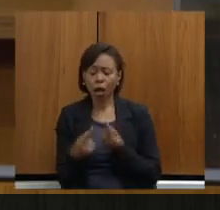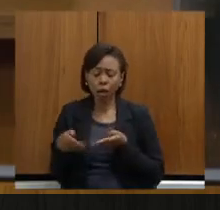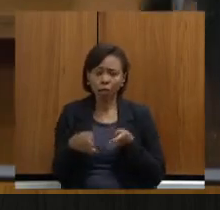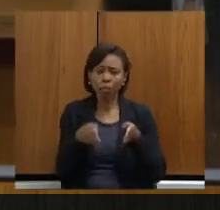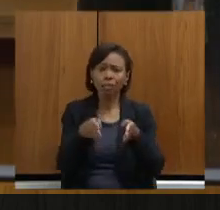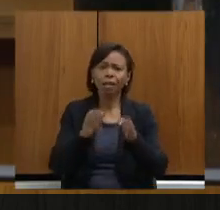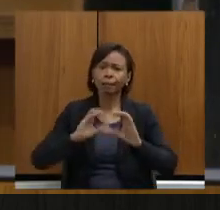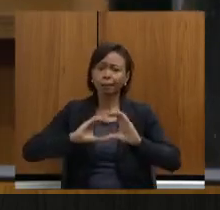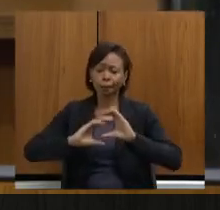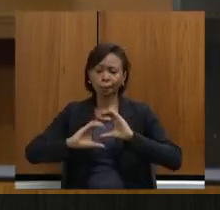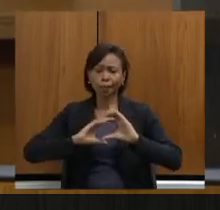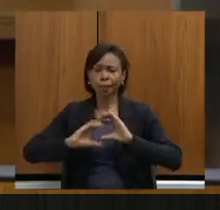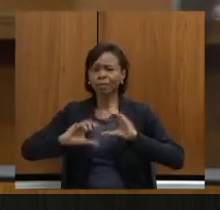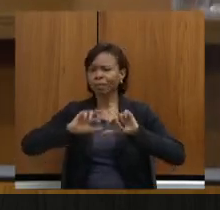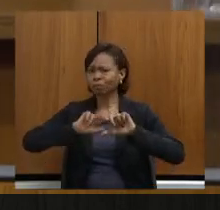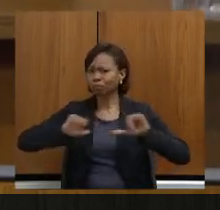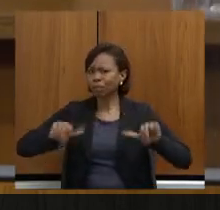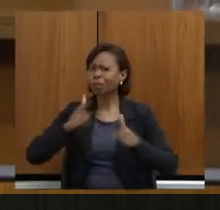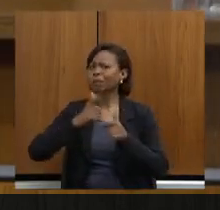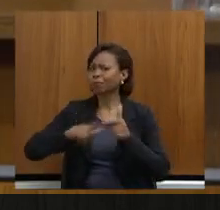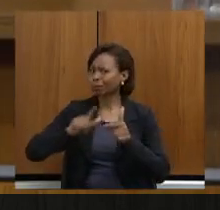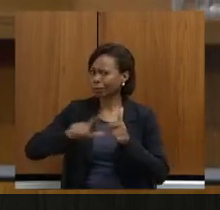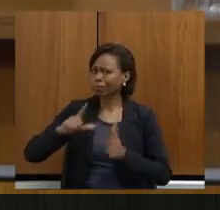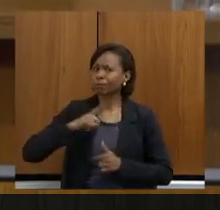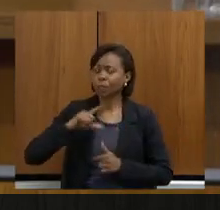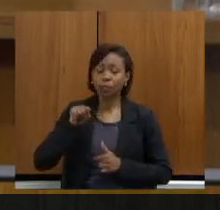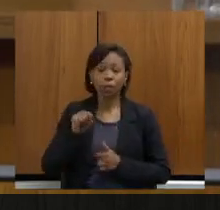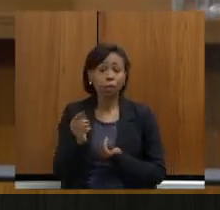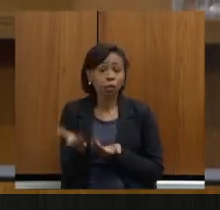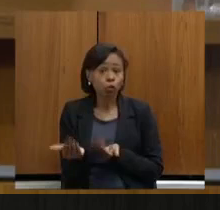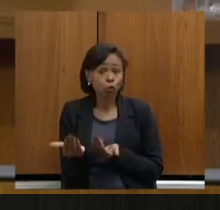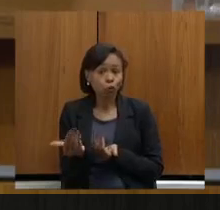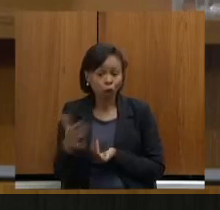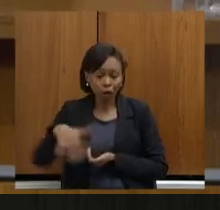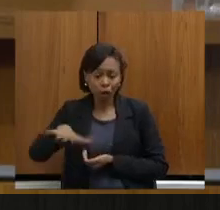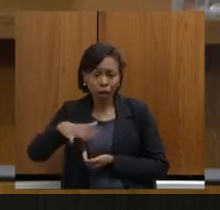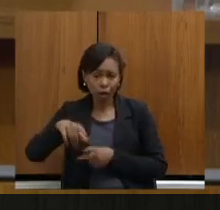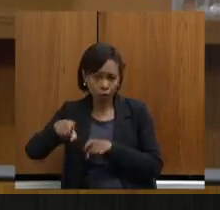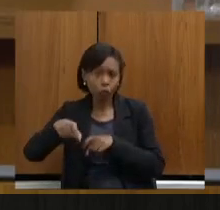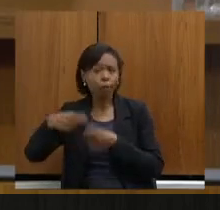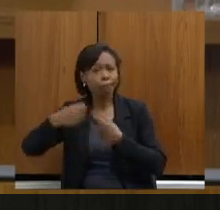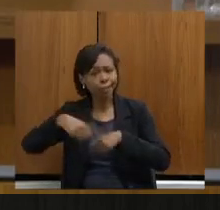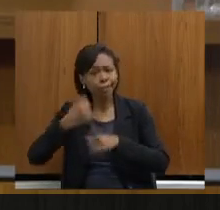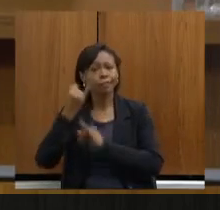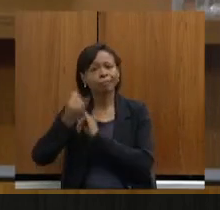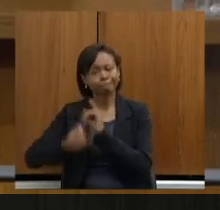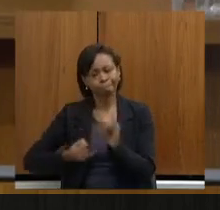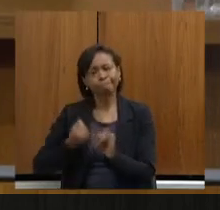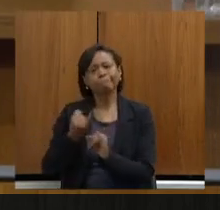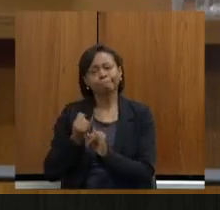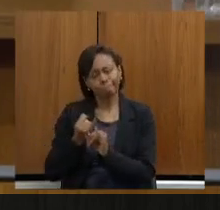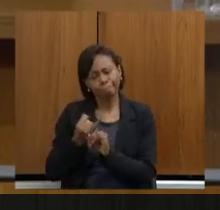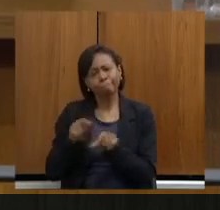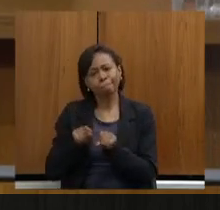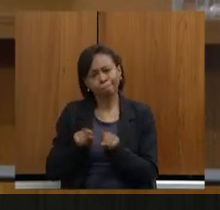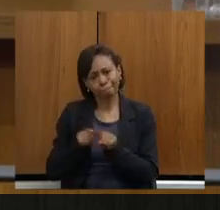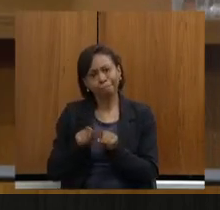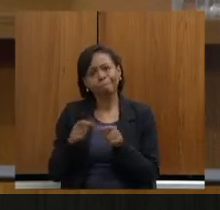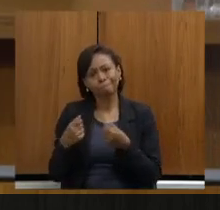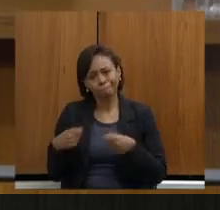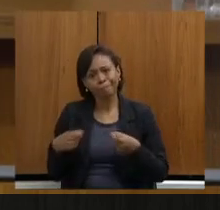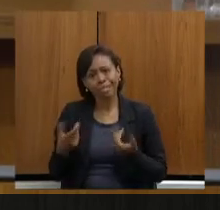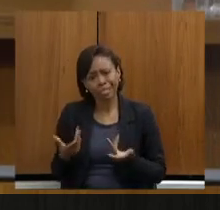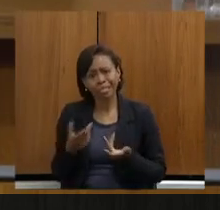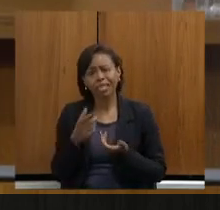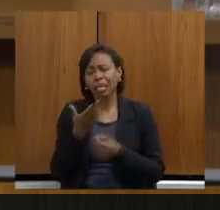problema muito sério então os jovens que continue no campo precisa ter acesso à internet com isso também a gente tem